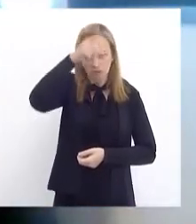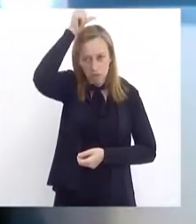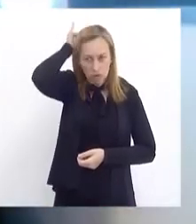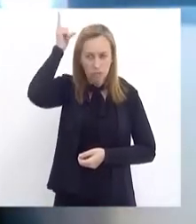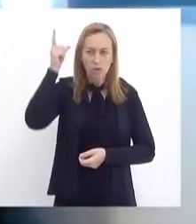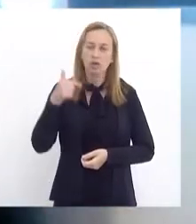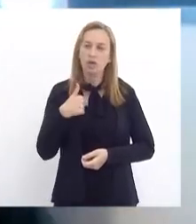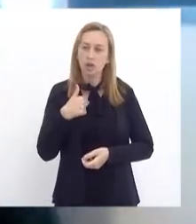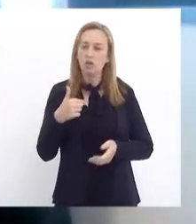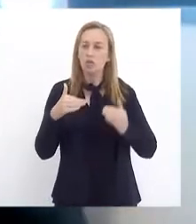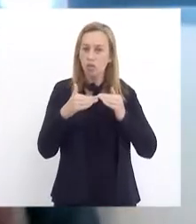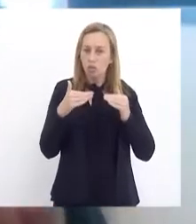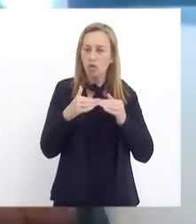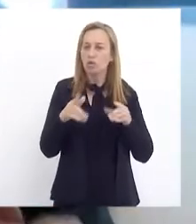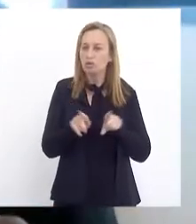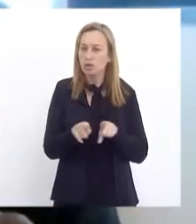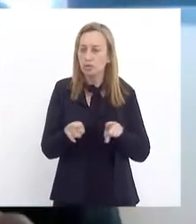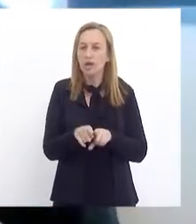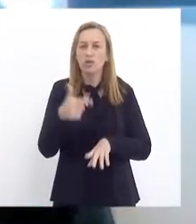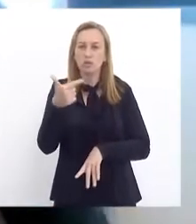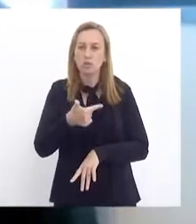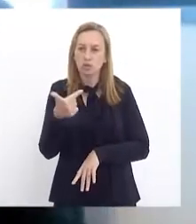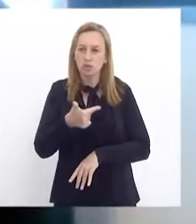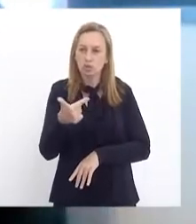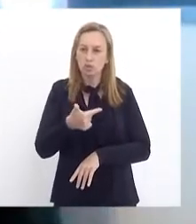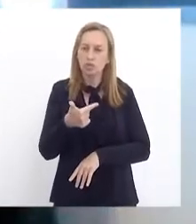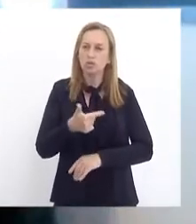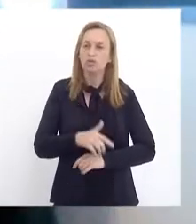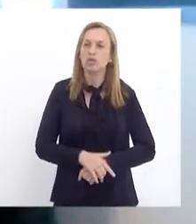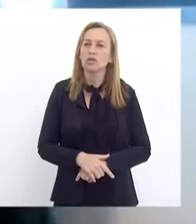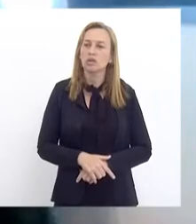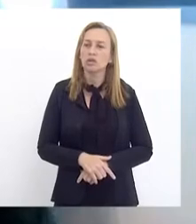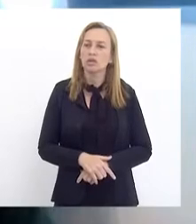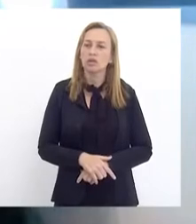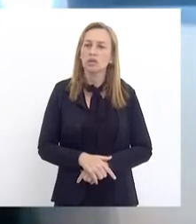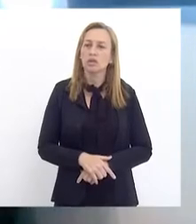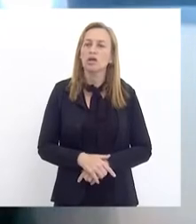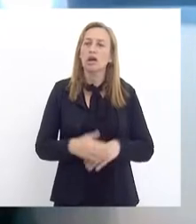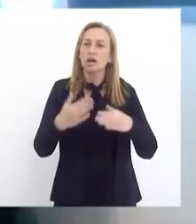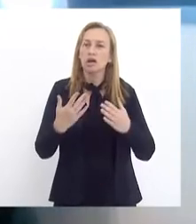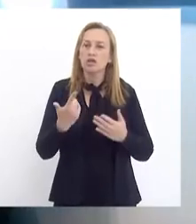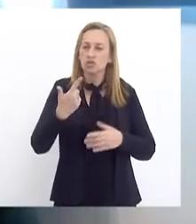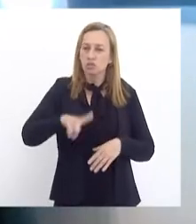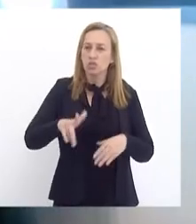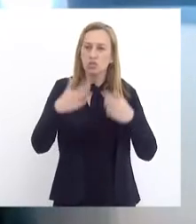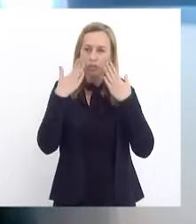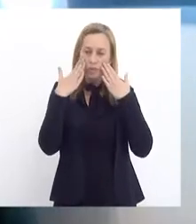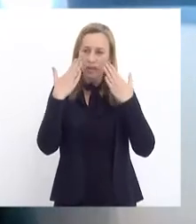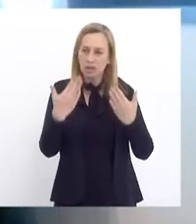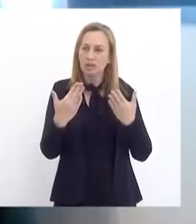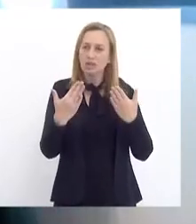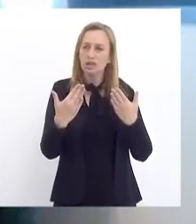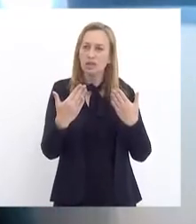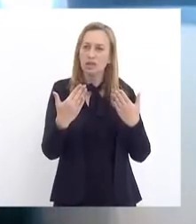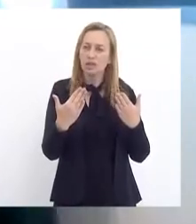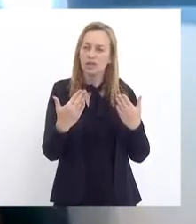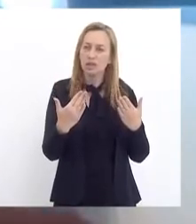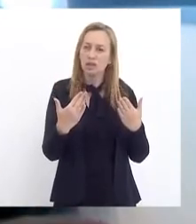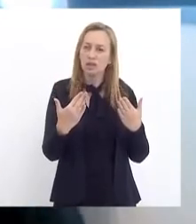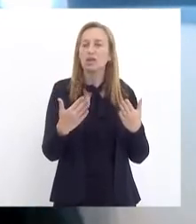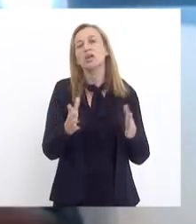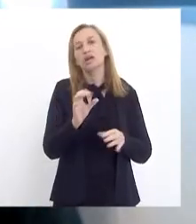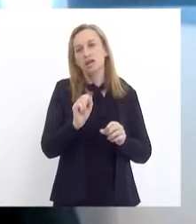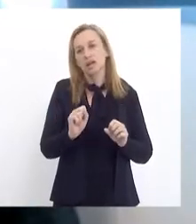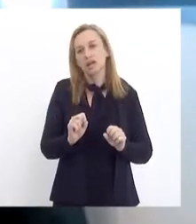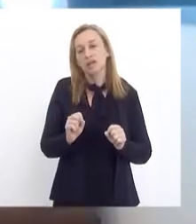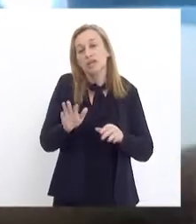e acrescento outros. O segundo ponto foi a questão da autora reapresentar, que aí, claro, depende